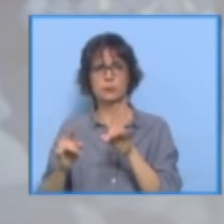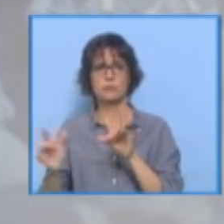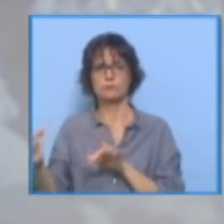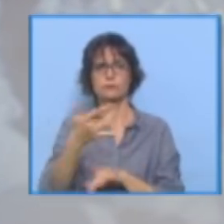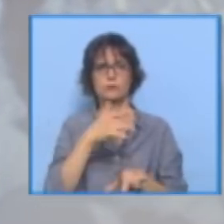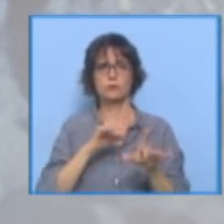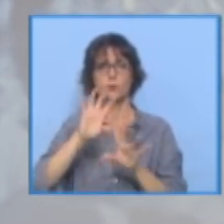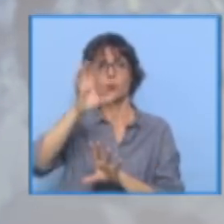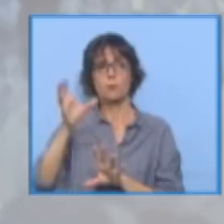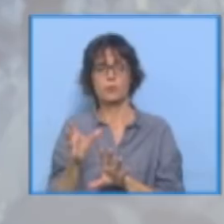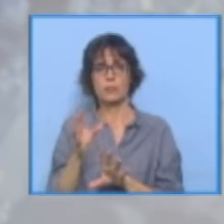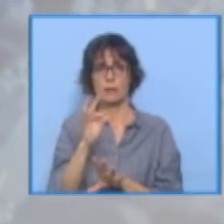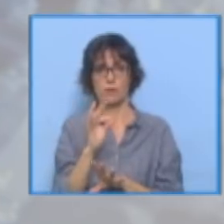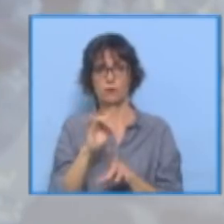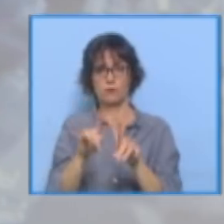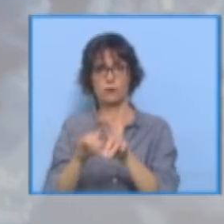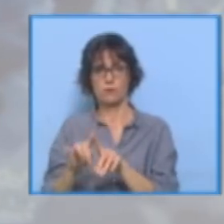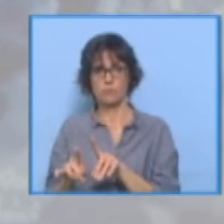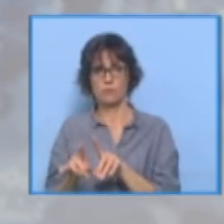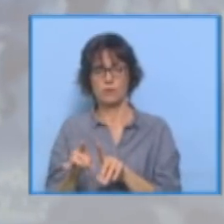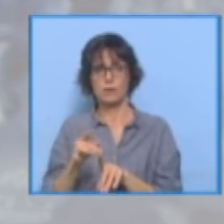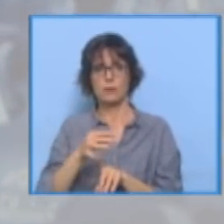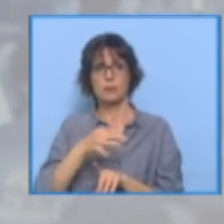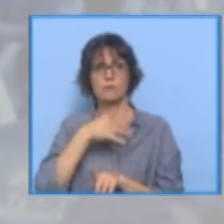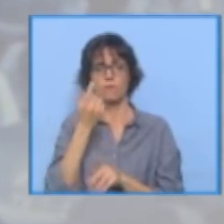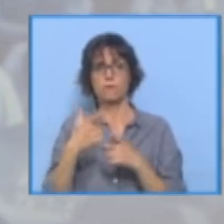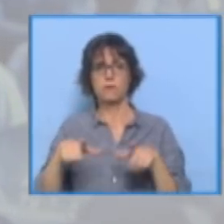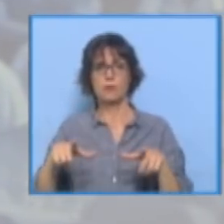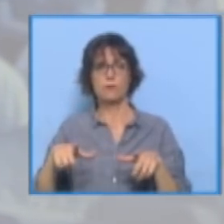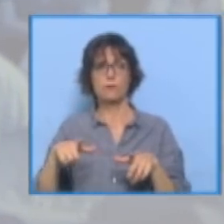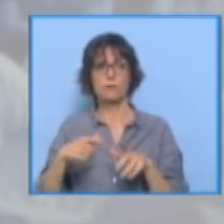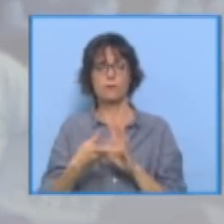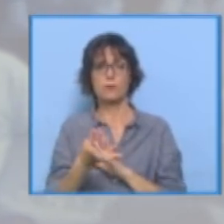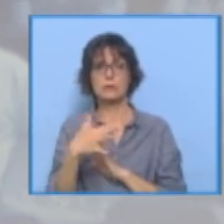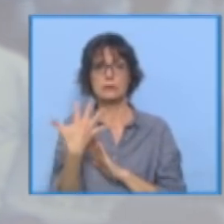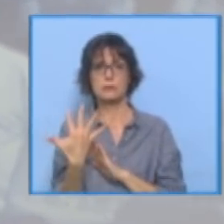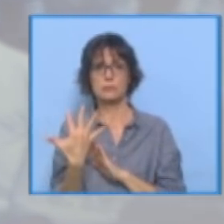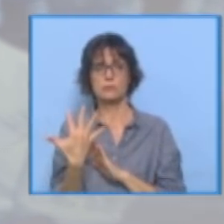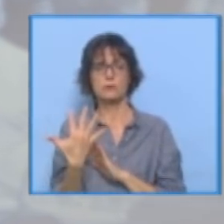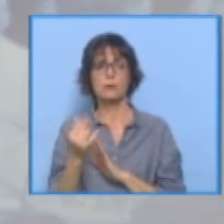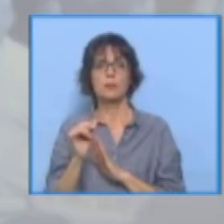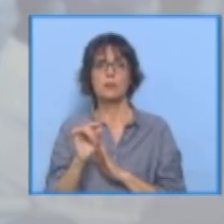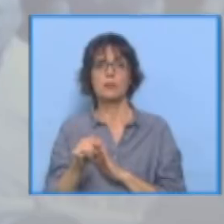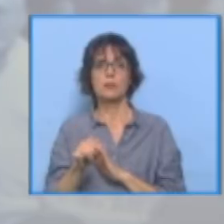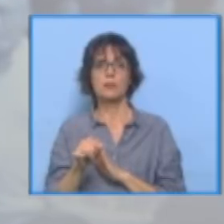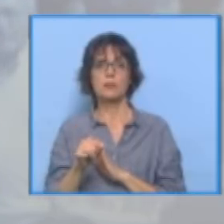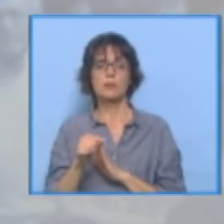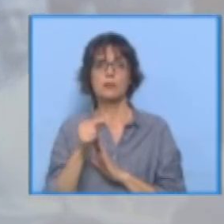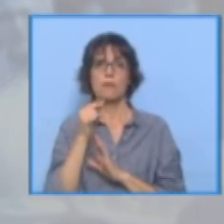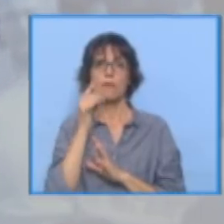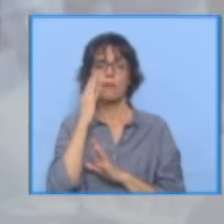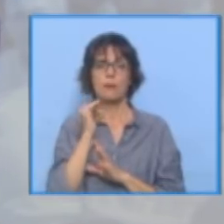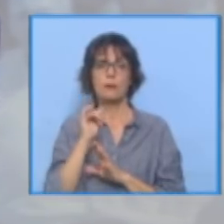As integrantes do grupo vêm de 14 países diferentes, falam 5 línguas e nesse sentido elas também procuram integrar um bocado aquilo que é a sua